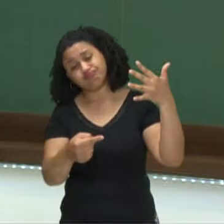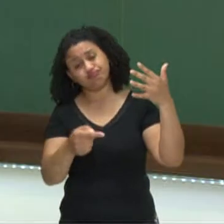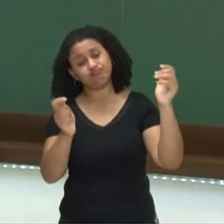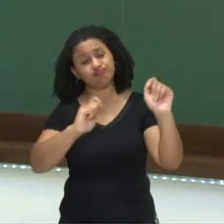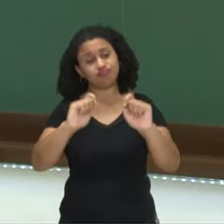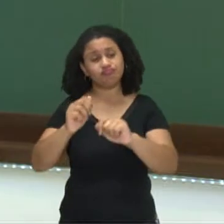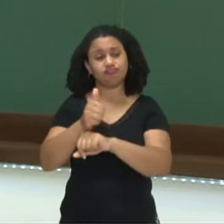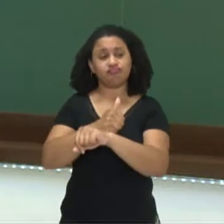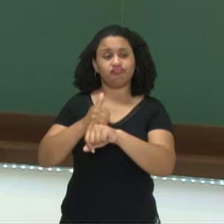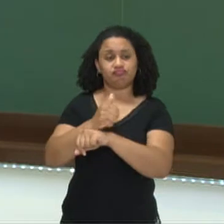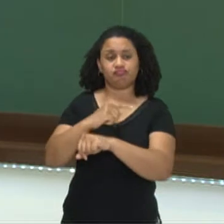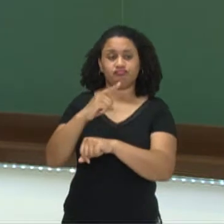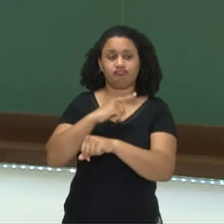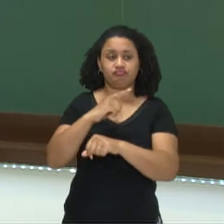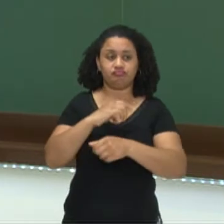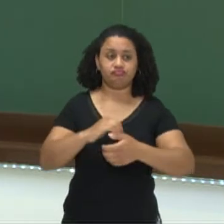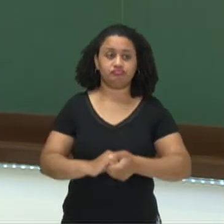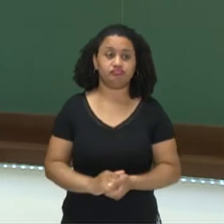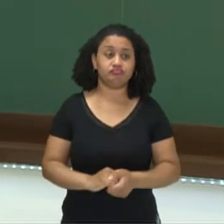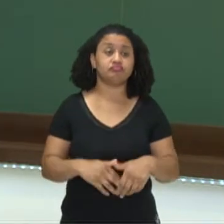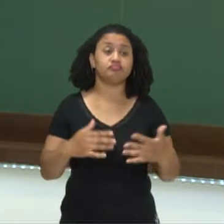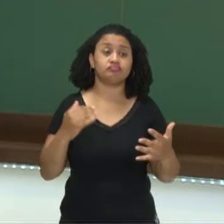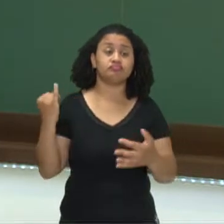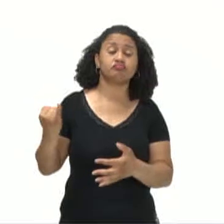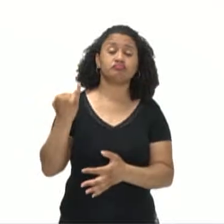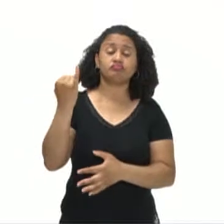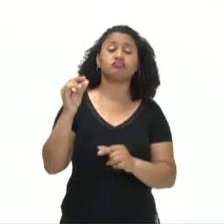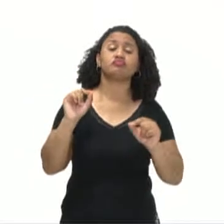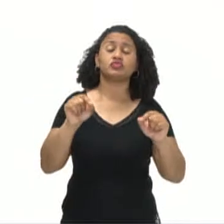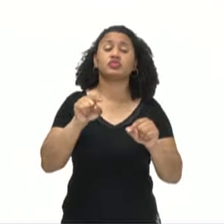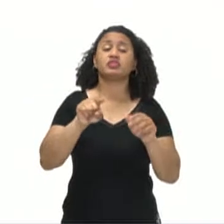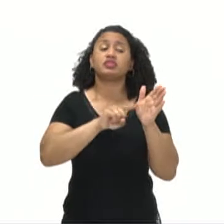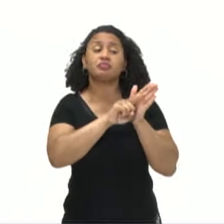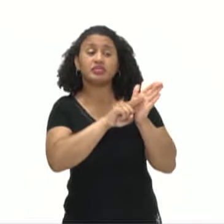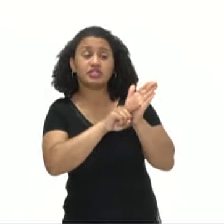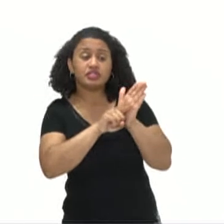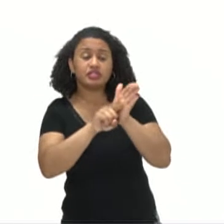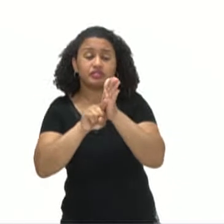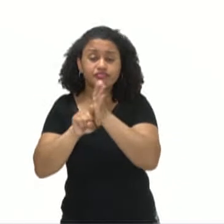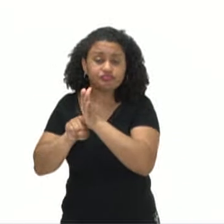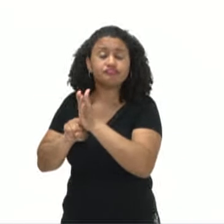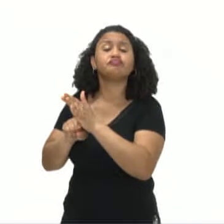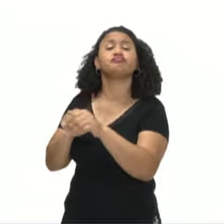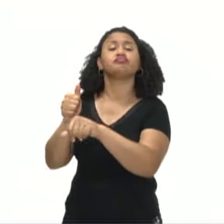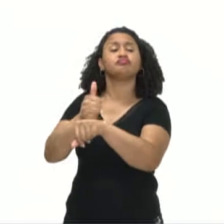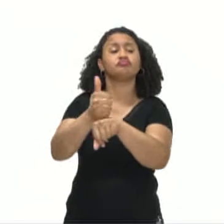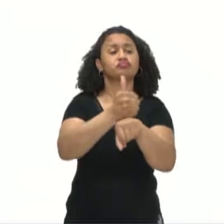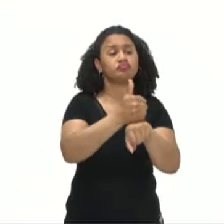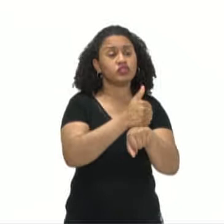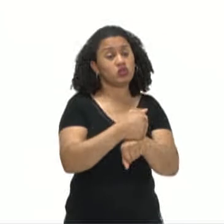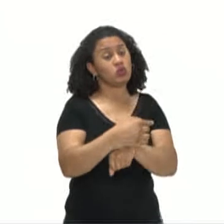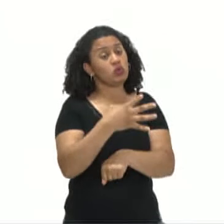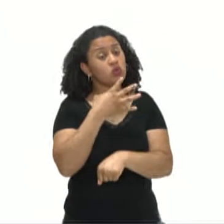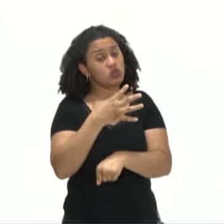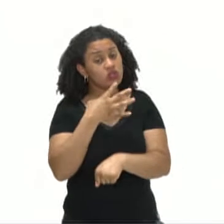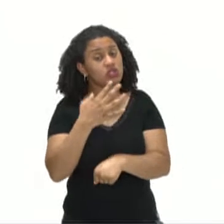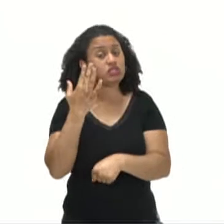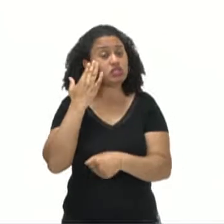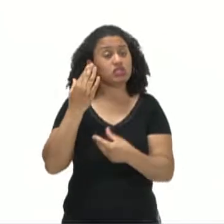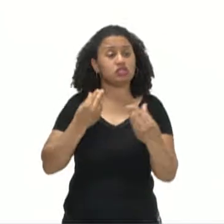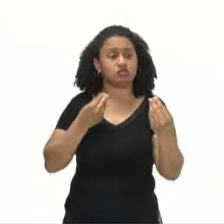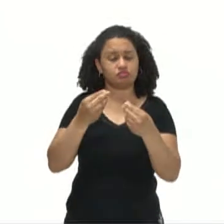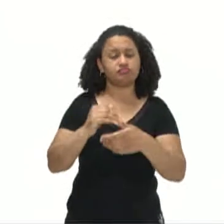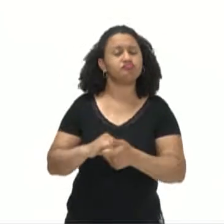profissão que existem. É muito importante que você pesquise sobre as profissões, conheça as profissões.